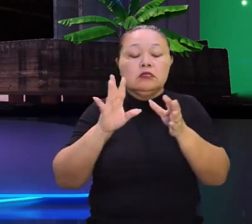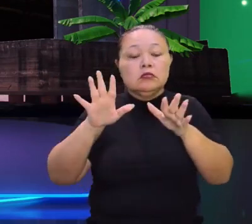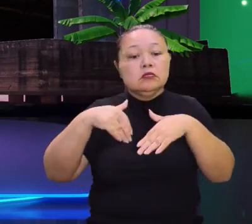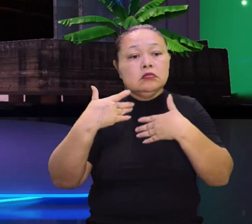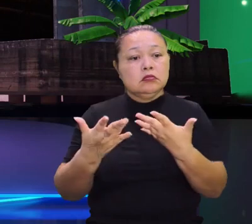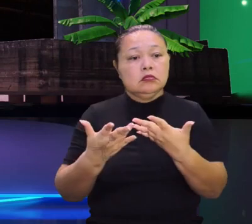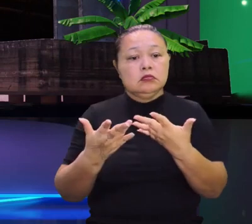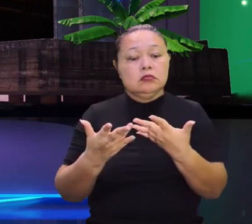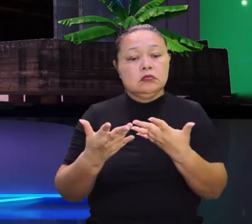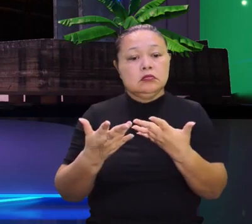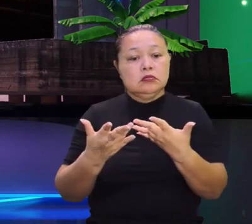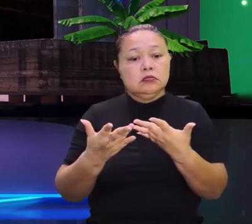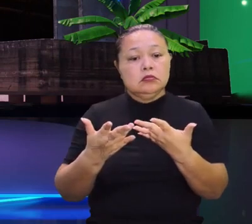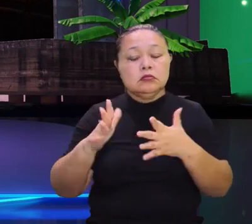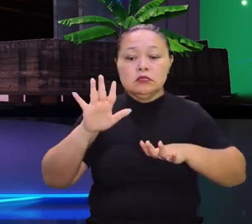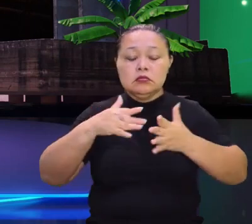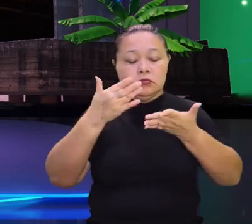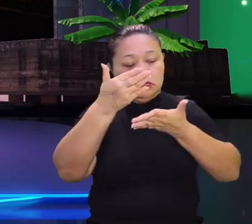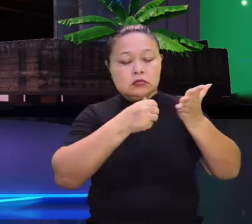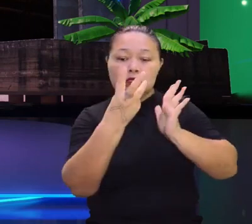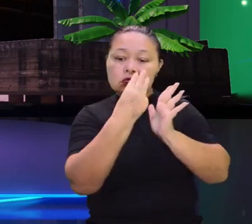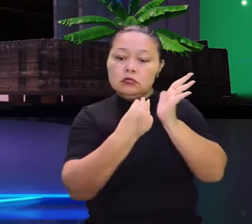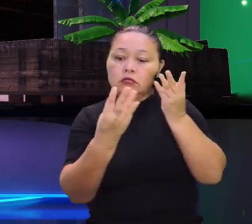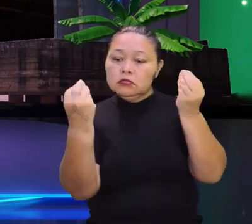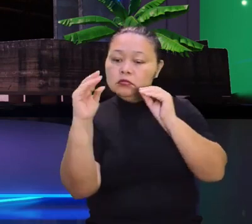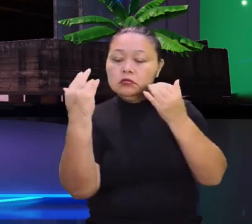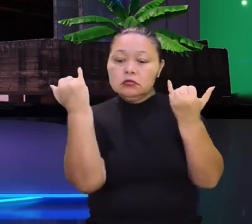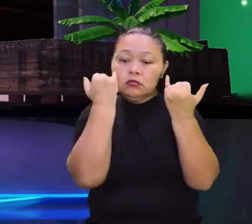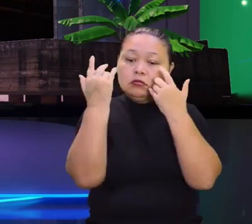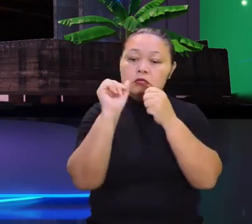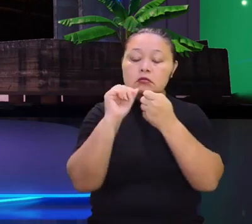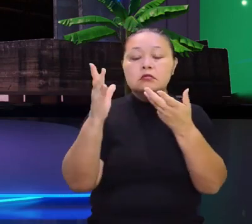por isso que a gente interpretou o mapa, analisou e colocou umas